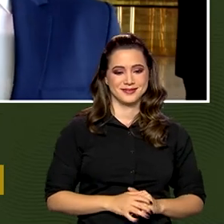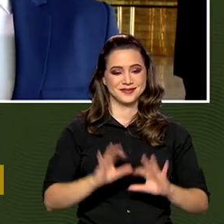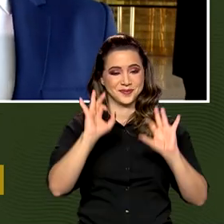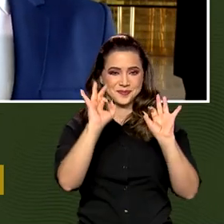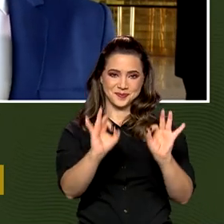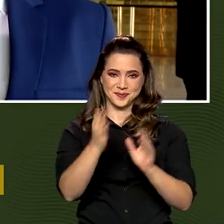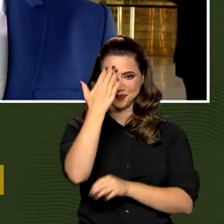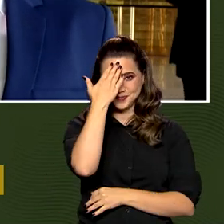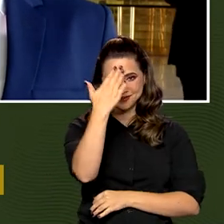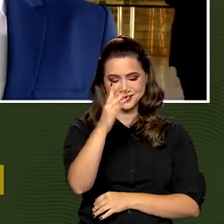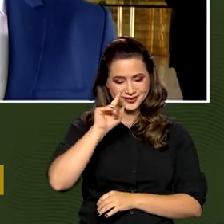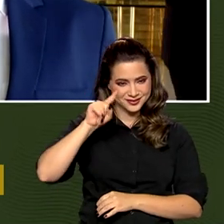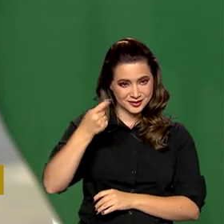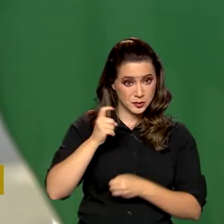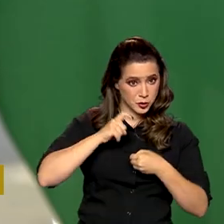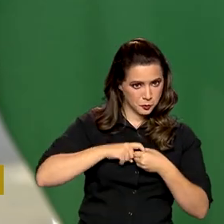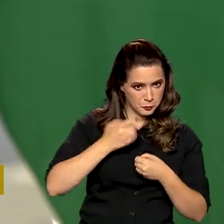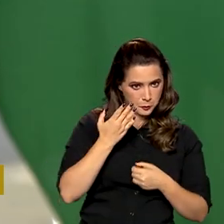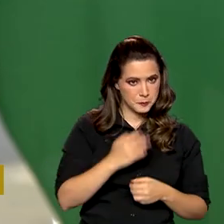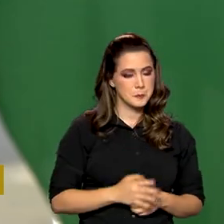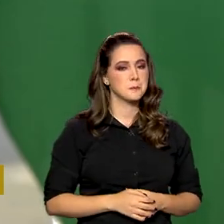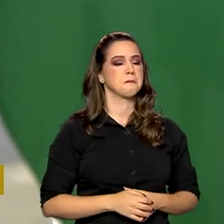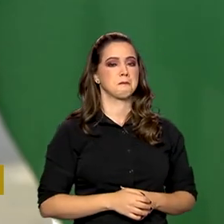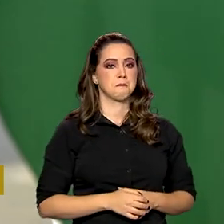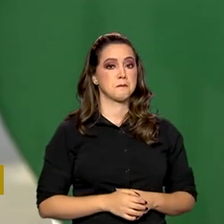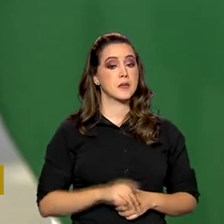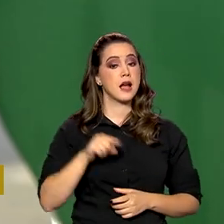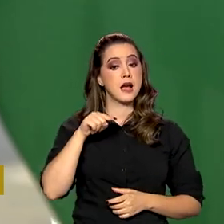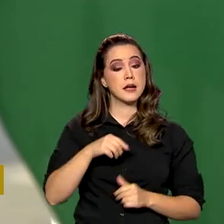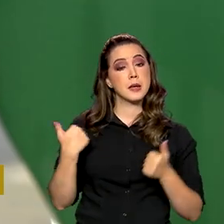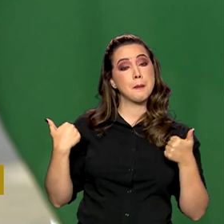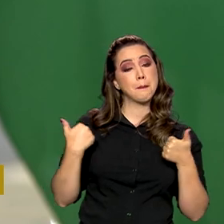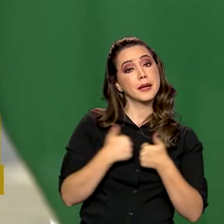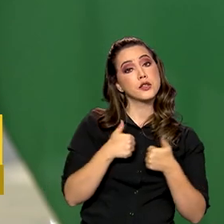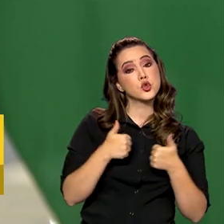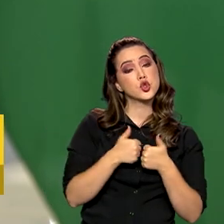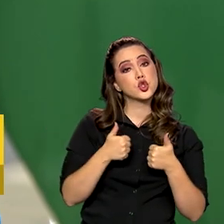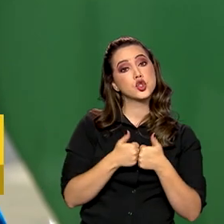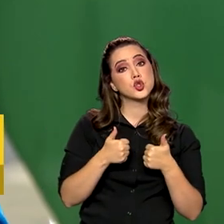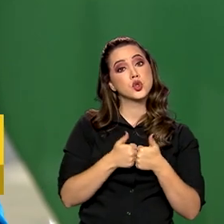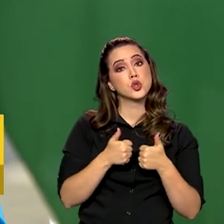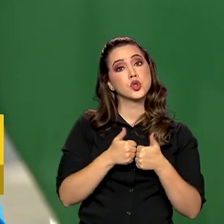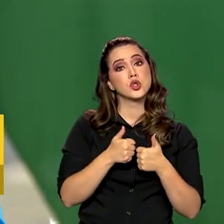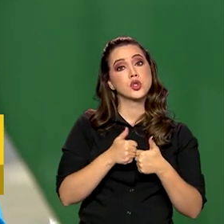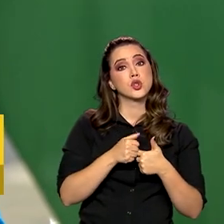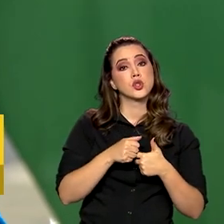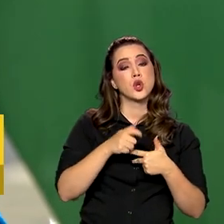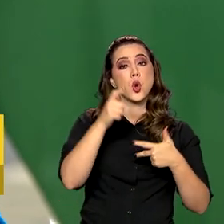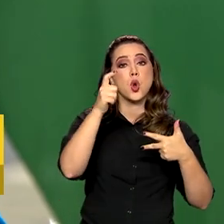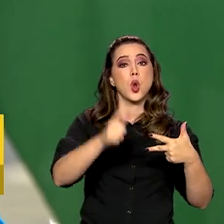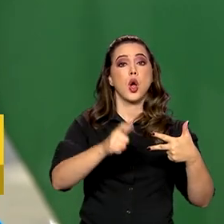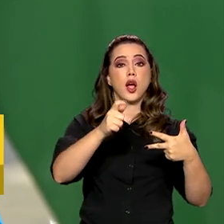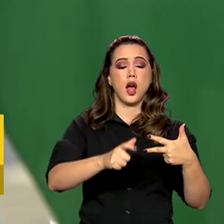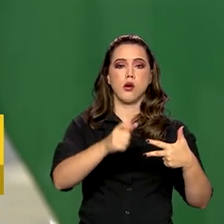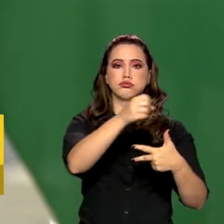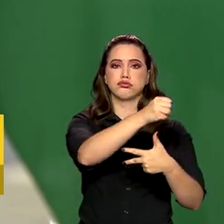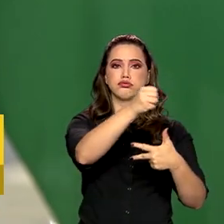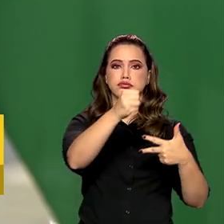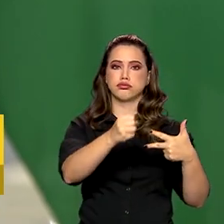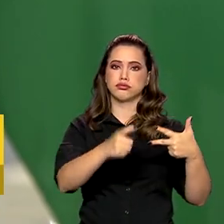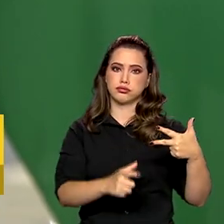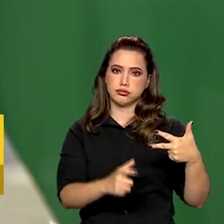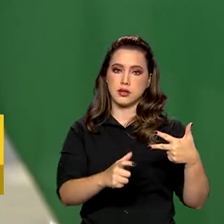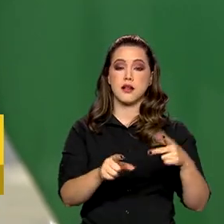Obrigada, Juliana. Até daqui a pouco. E olha, já que pertinho da Praça dos Três Poderes, na Esplanada dos Ministérios, há um local que reúne